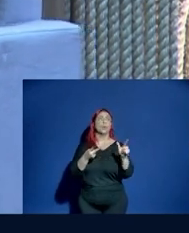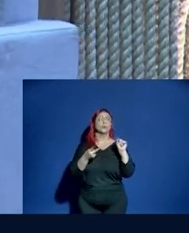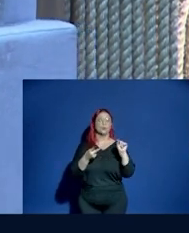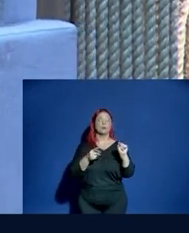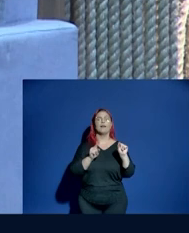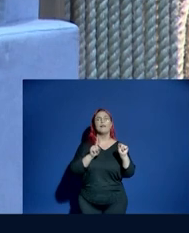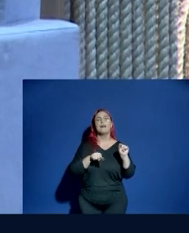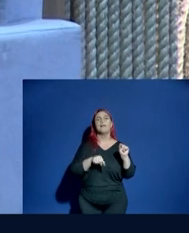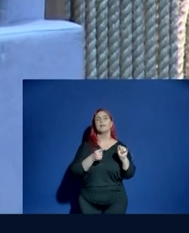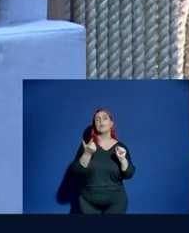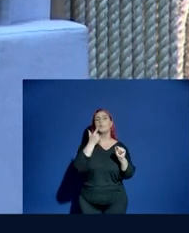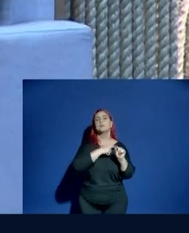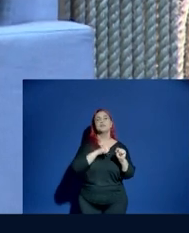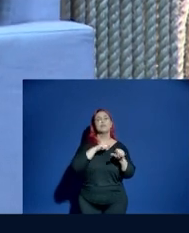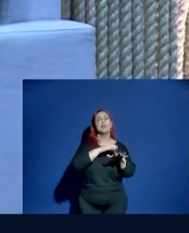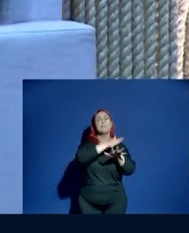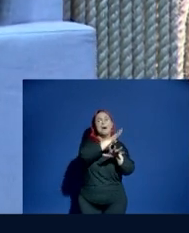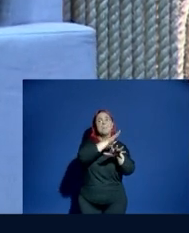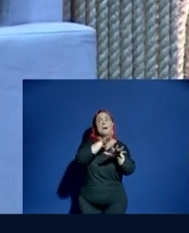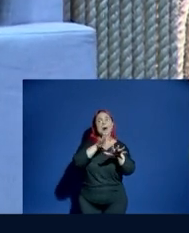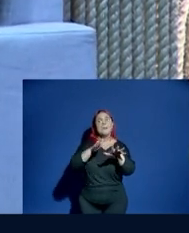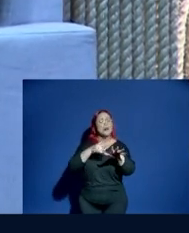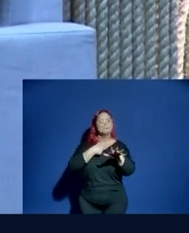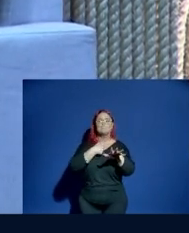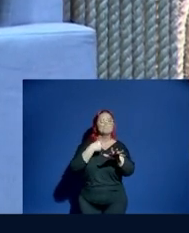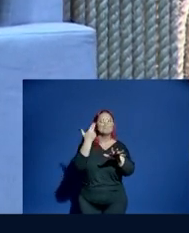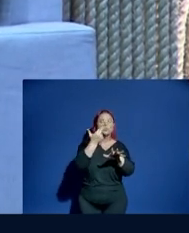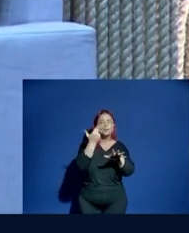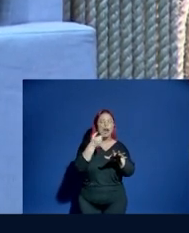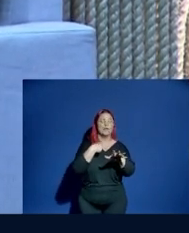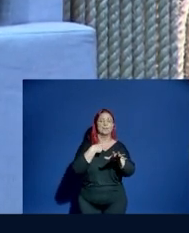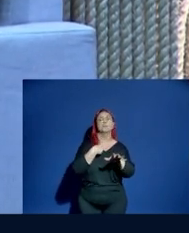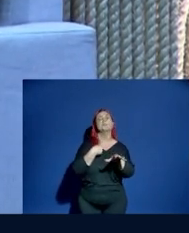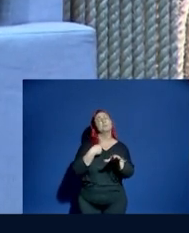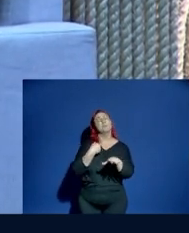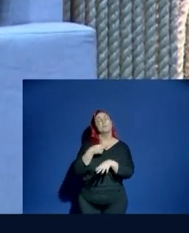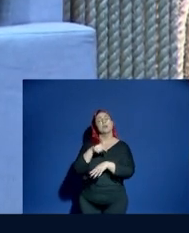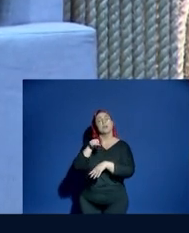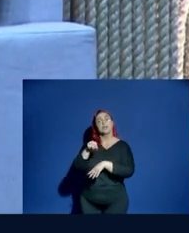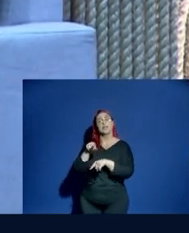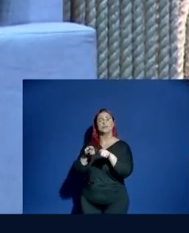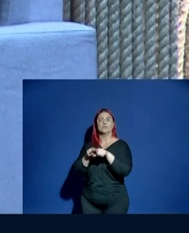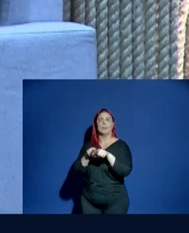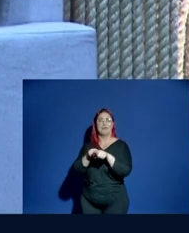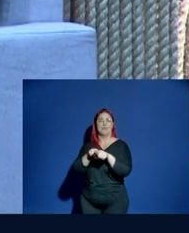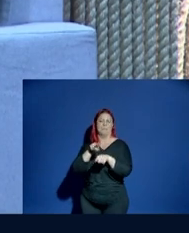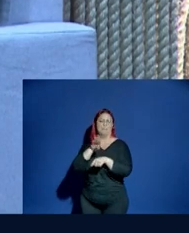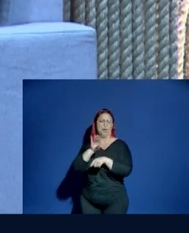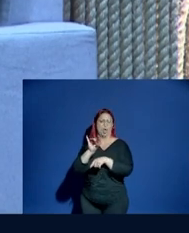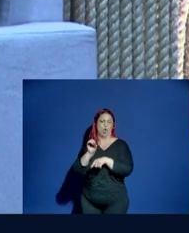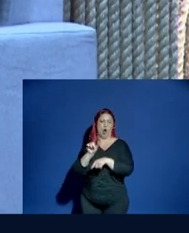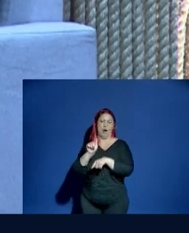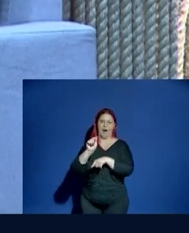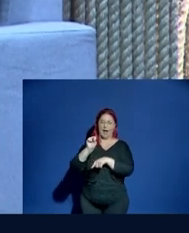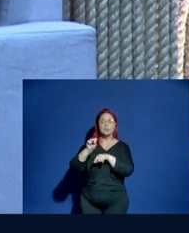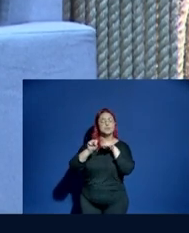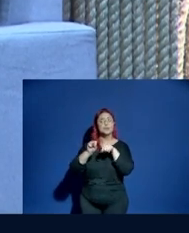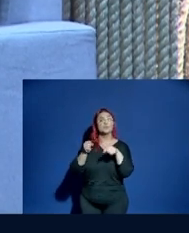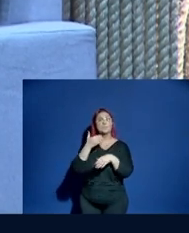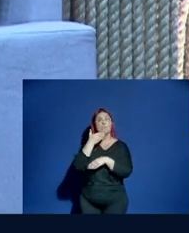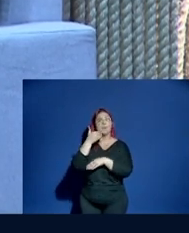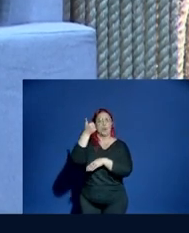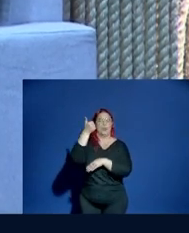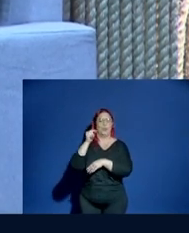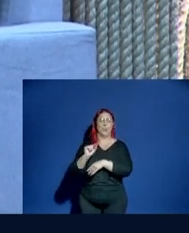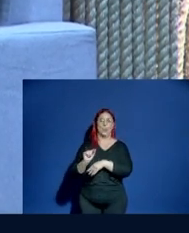de acessar mercados talvez antes não acessáveis e o bagaço também se colocou com uma alternativa muito eficiente para melhorar